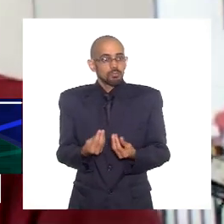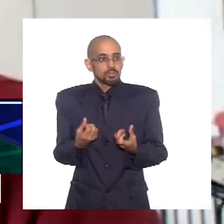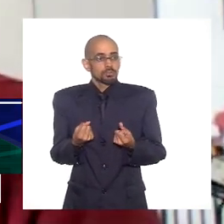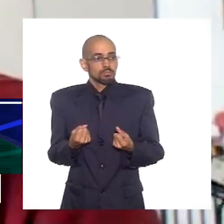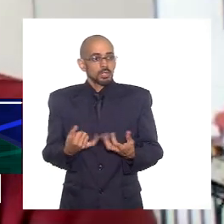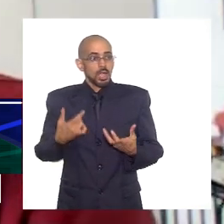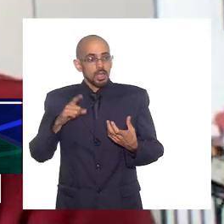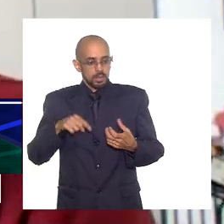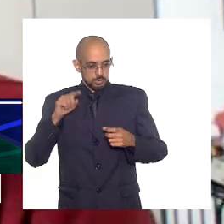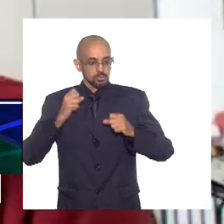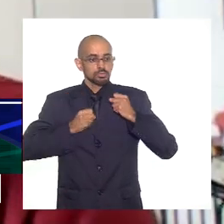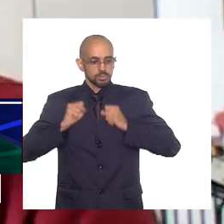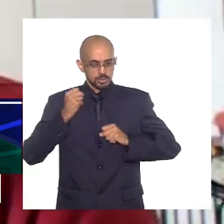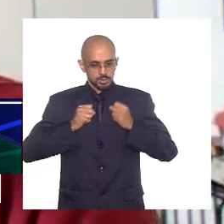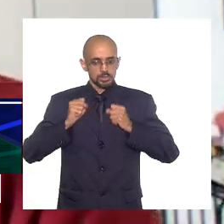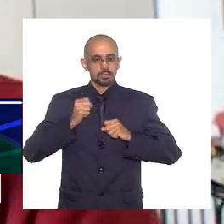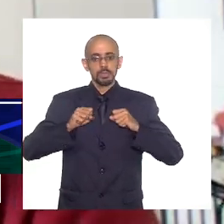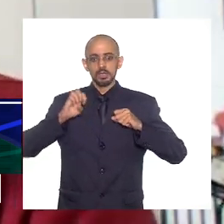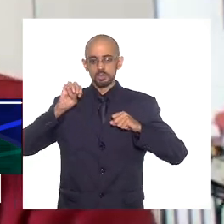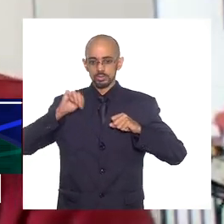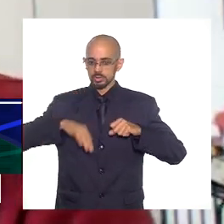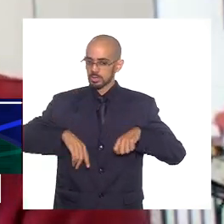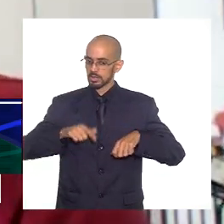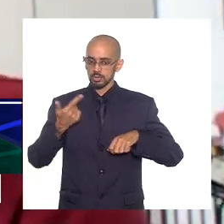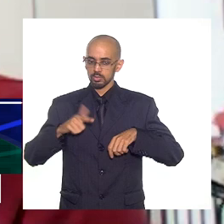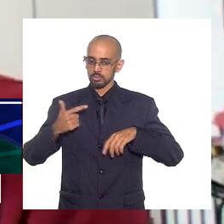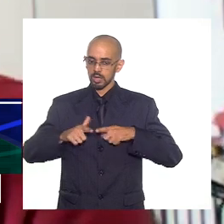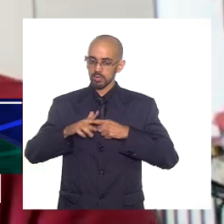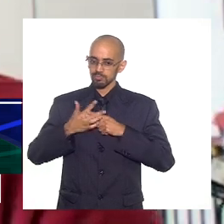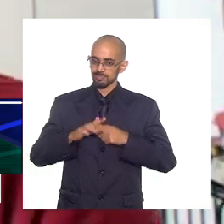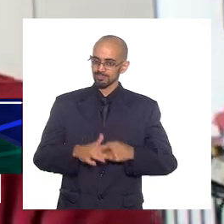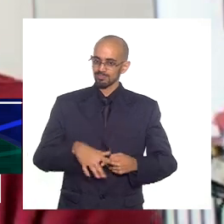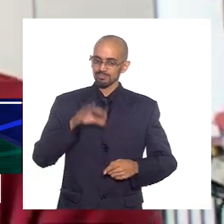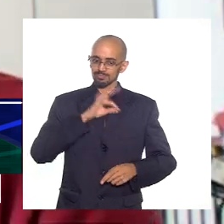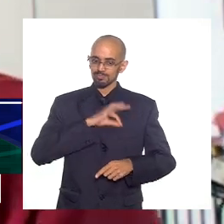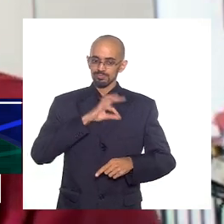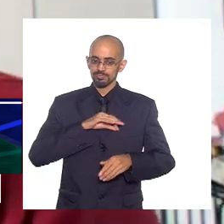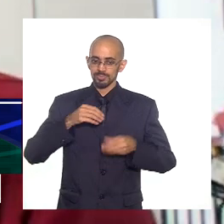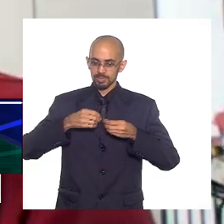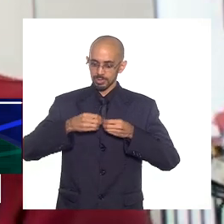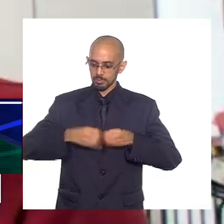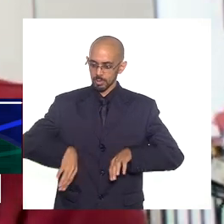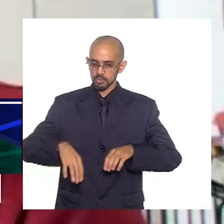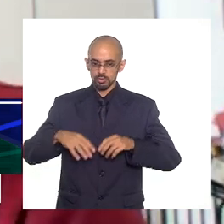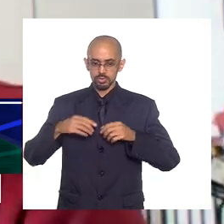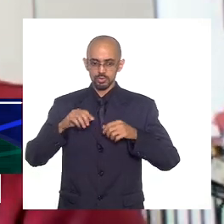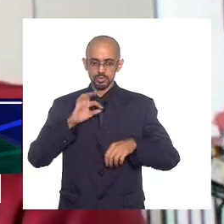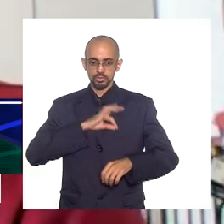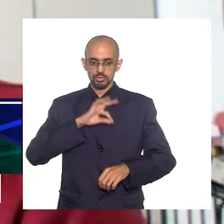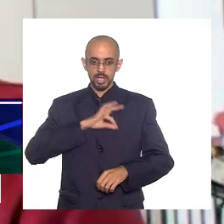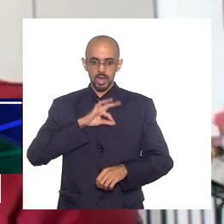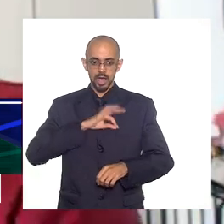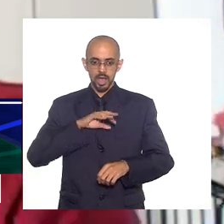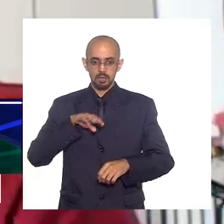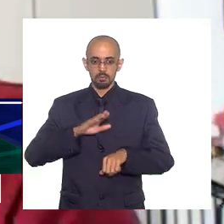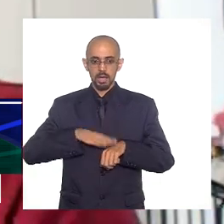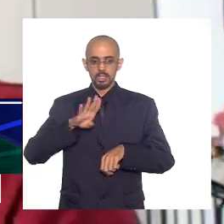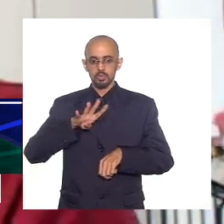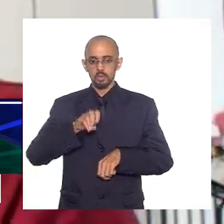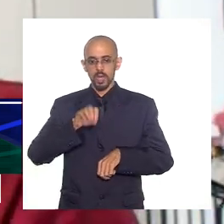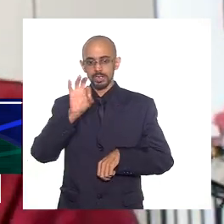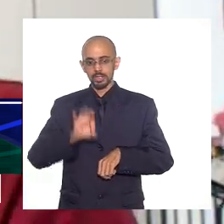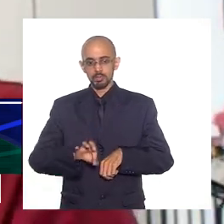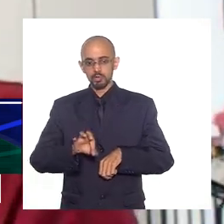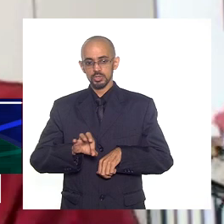desesperadora. São 7 anos sem nenhuma recomposição de perdas, então com o salário se desvalorizando, mais de 40% de inflação